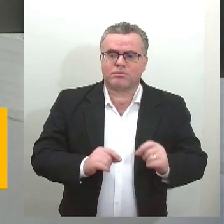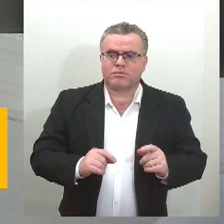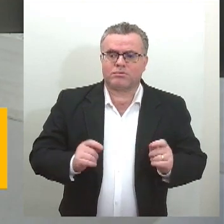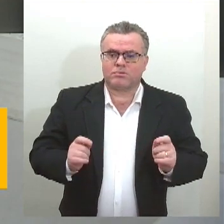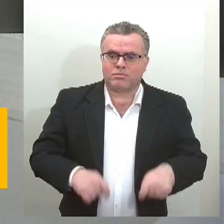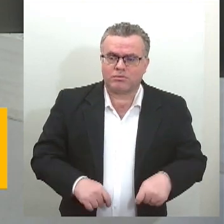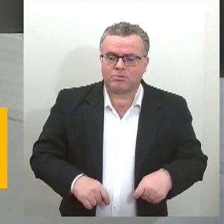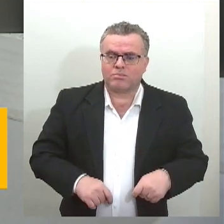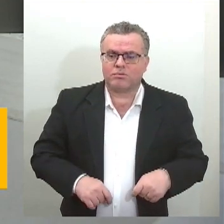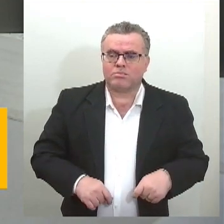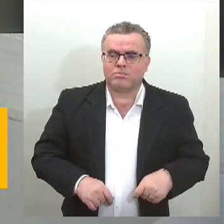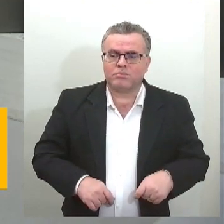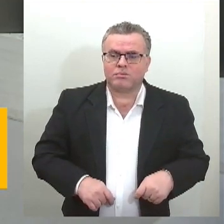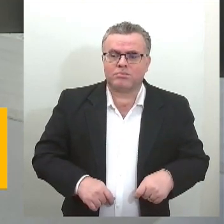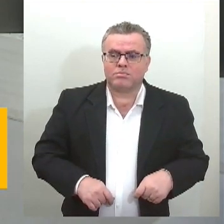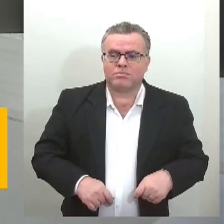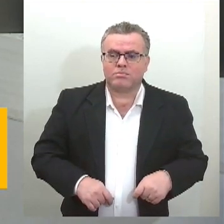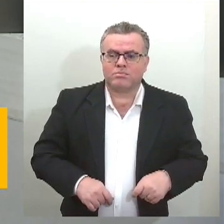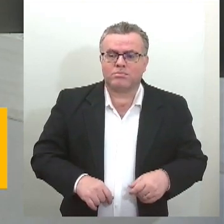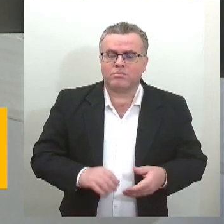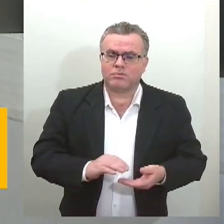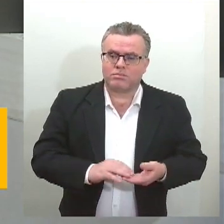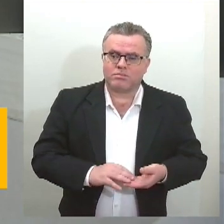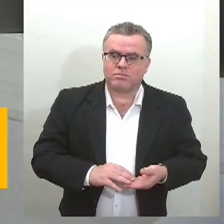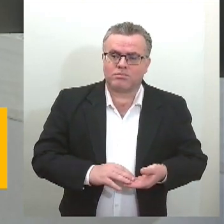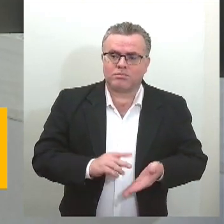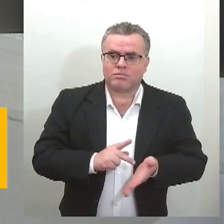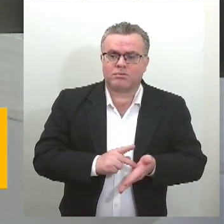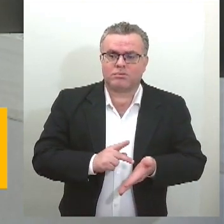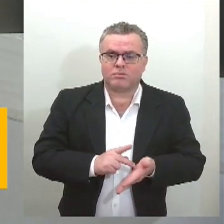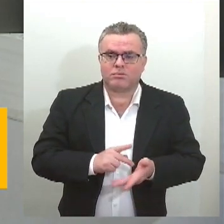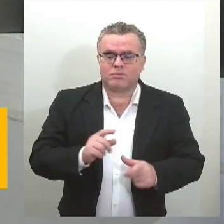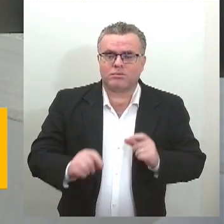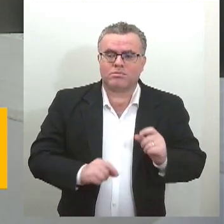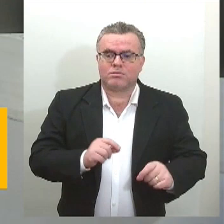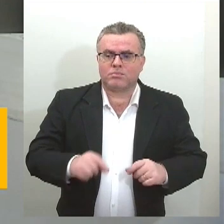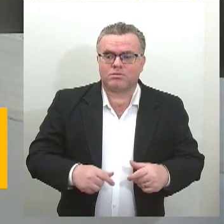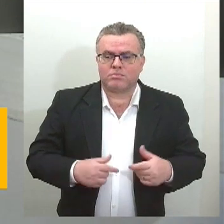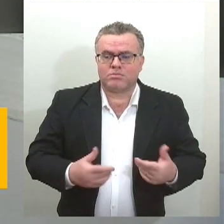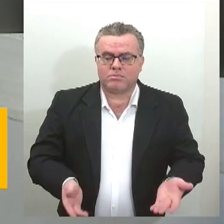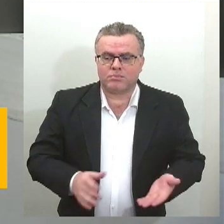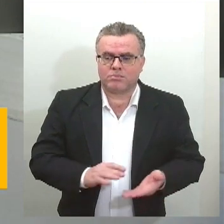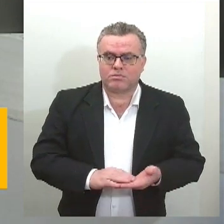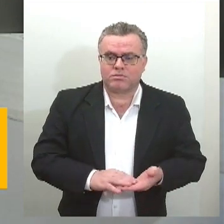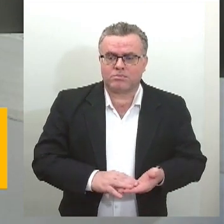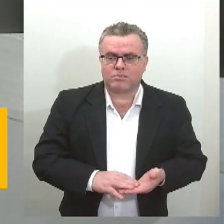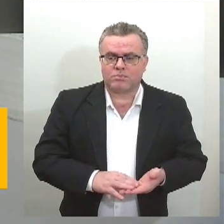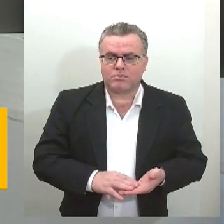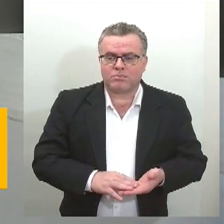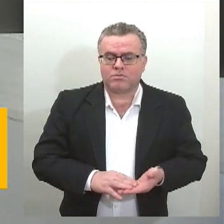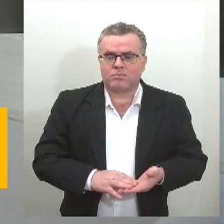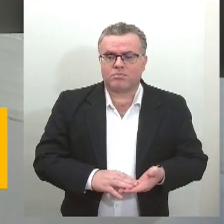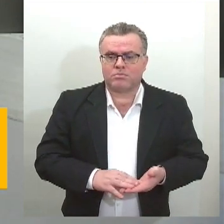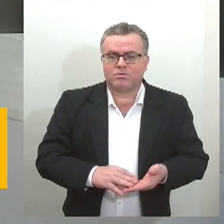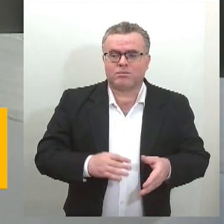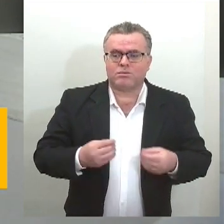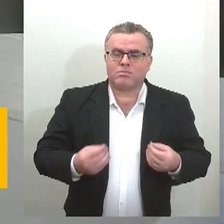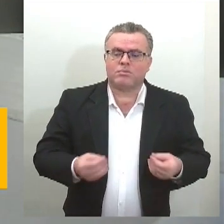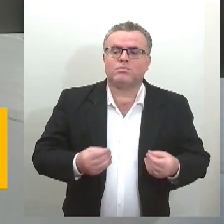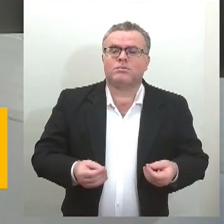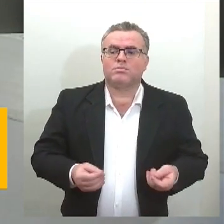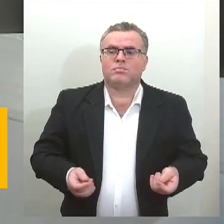lúpus? Sim, o diagnóstico de lúpus ainda é um diagnóstico que chega embutido de